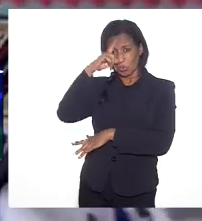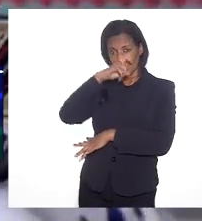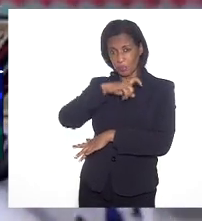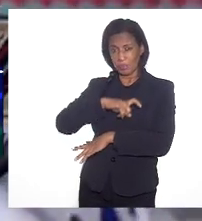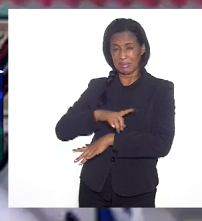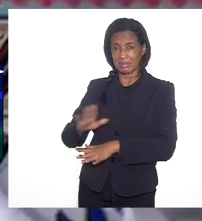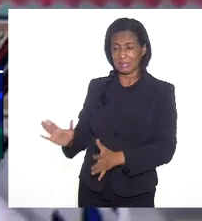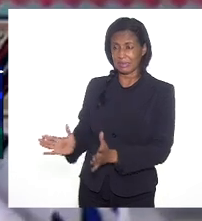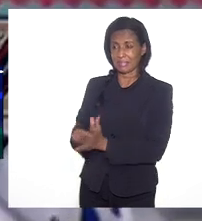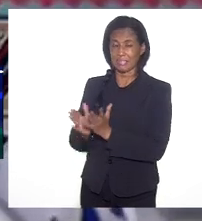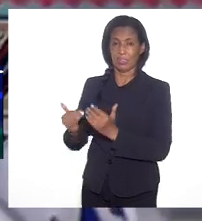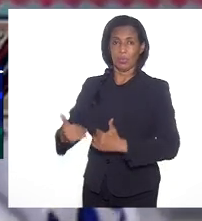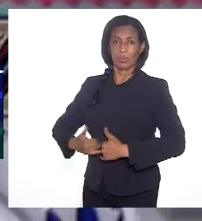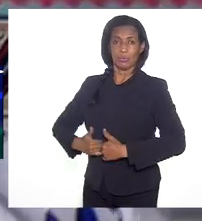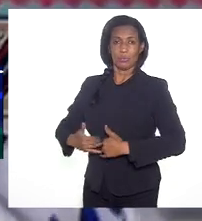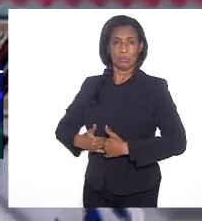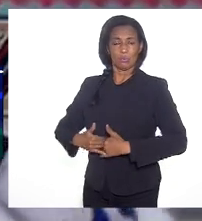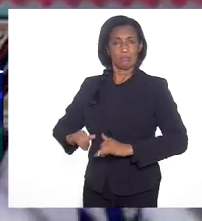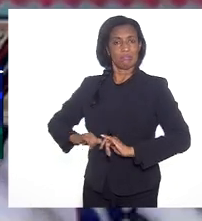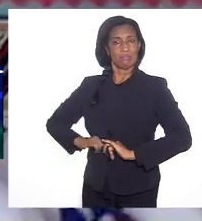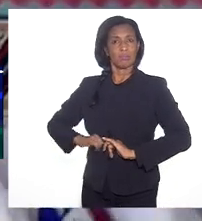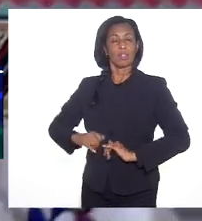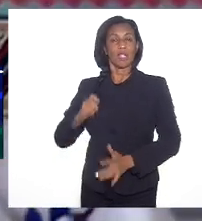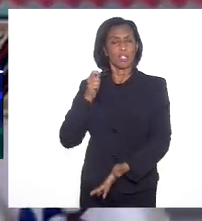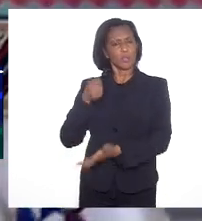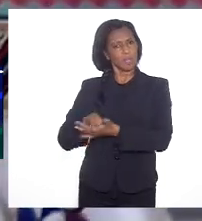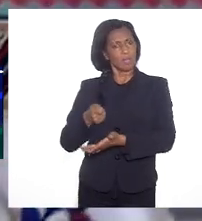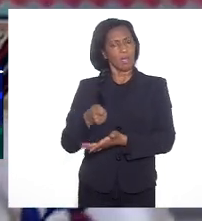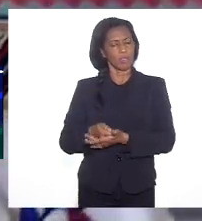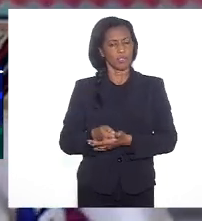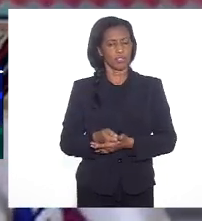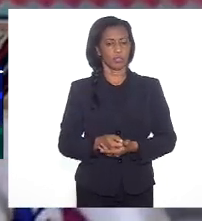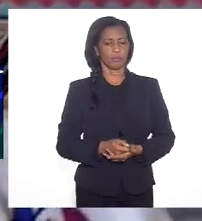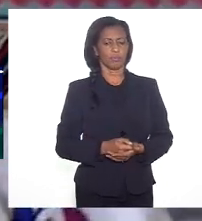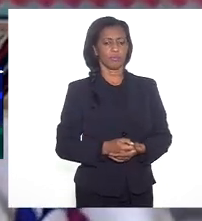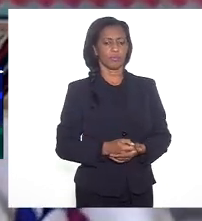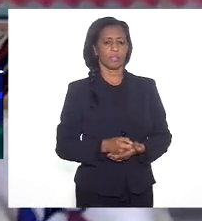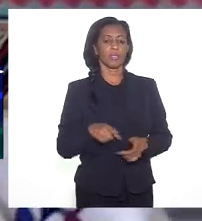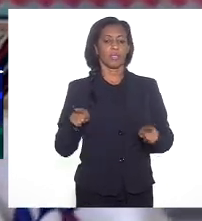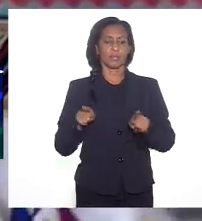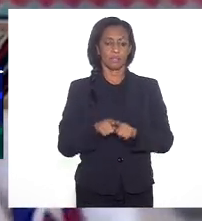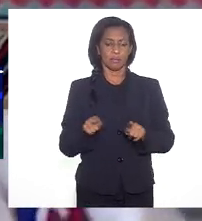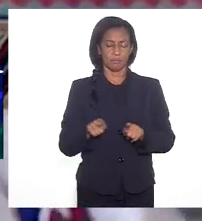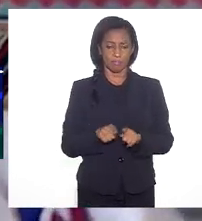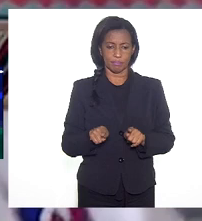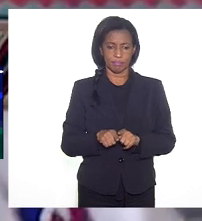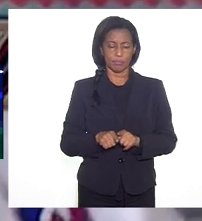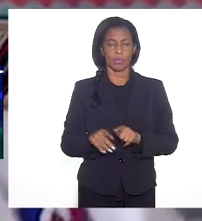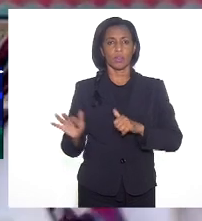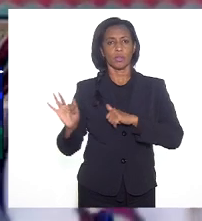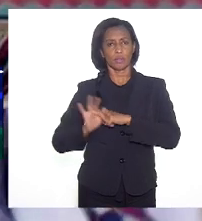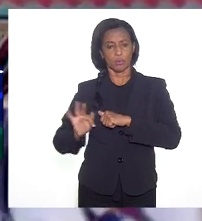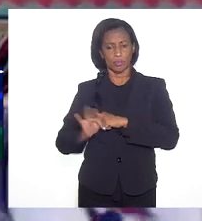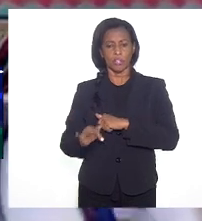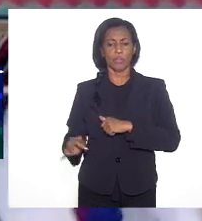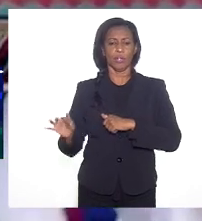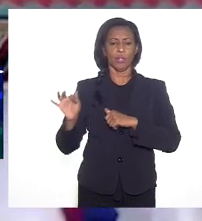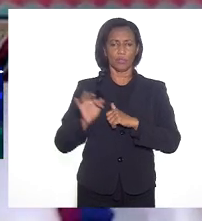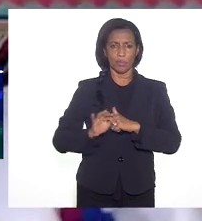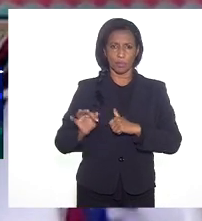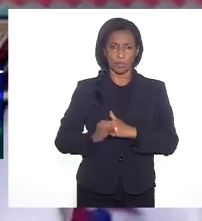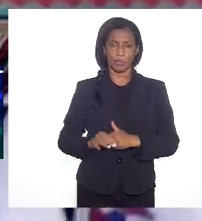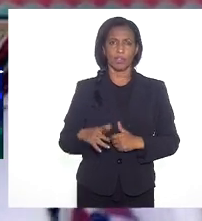vulnerabilizada ainda então que a gente possa garantir que também os técnicos e técnicas